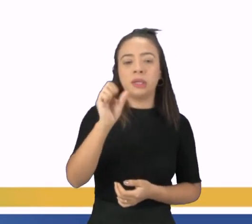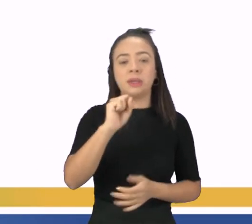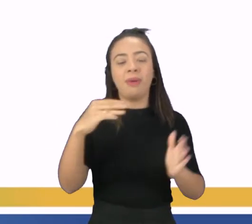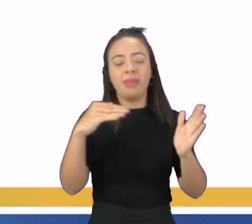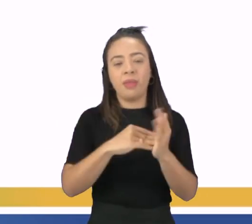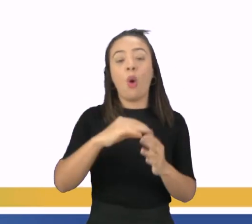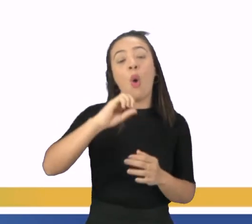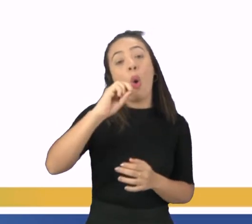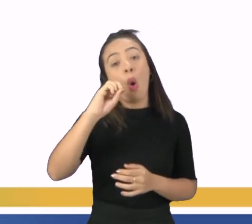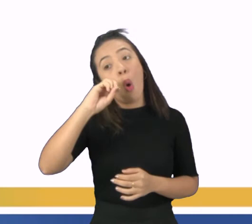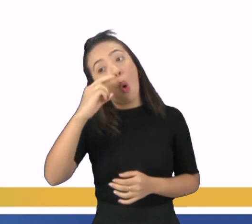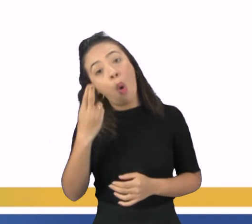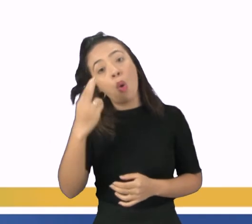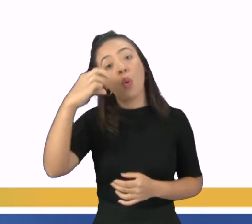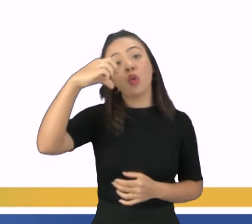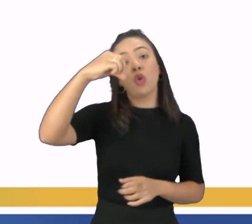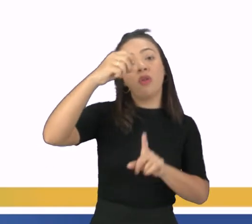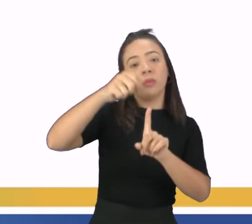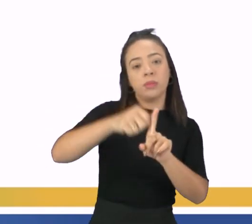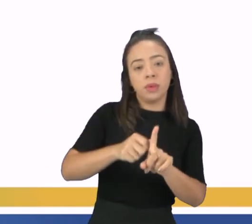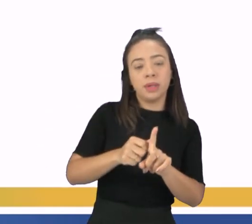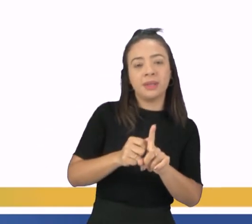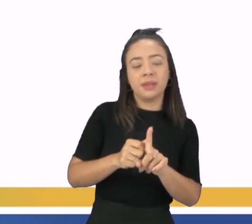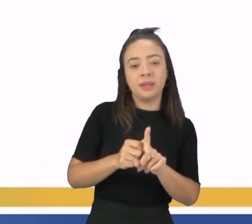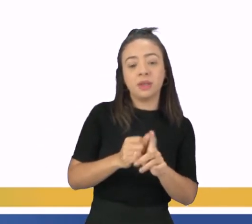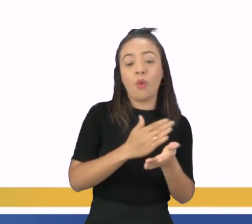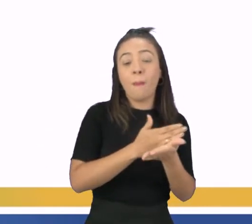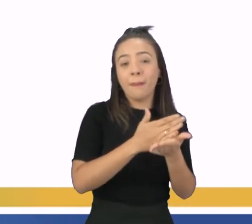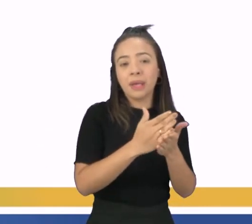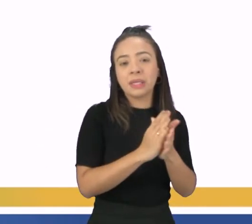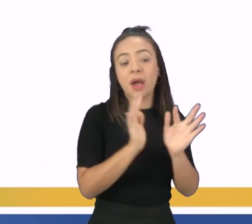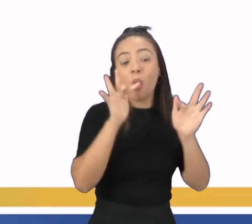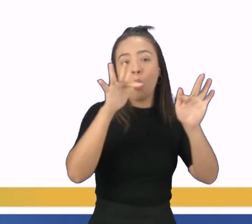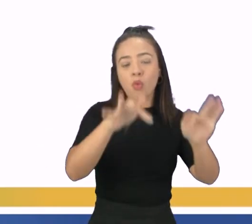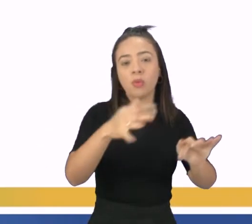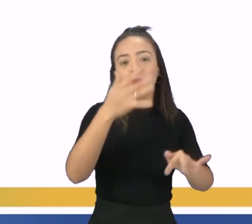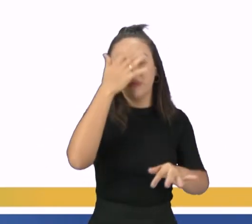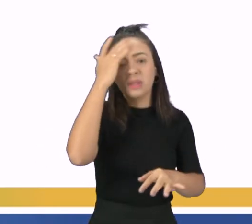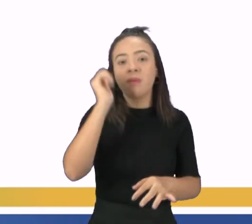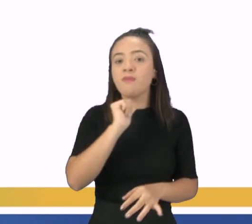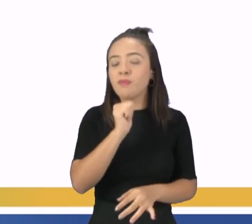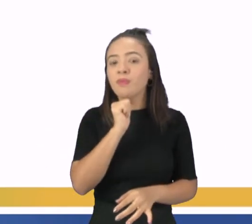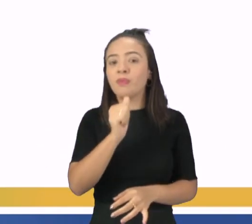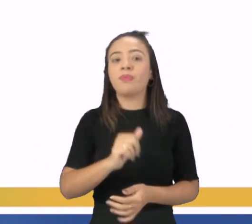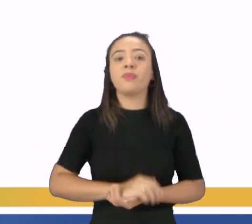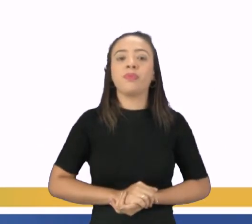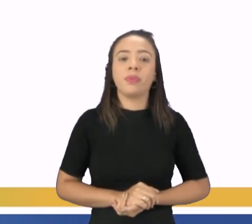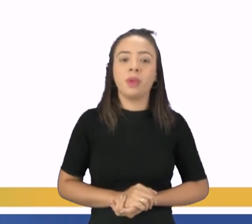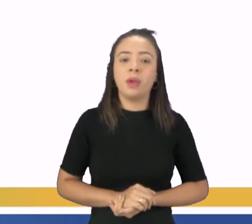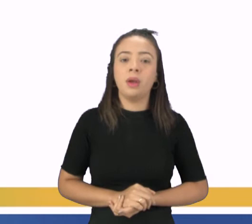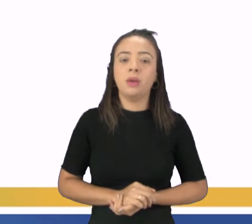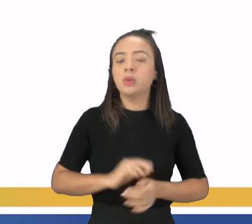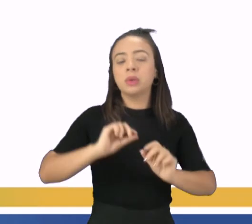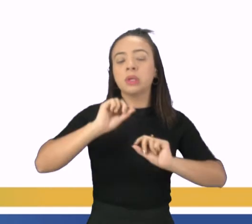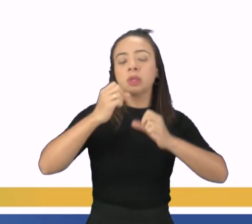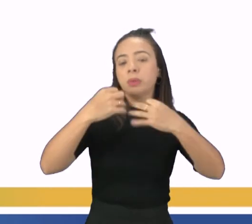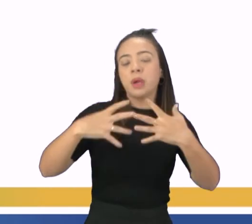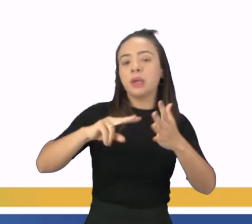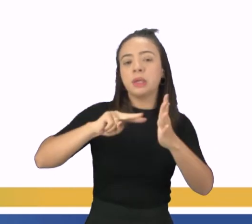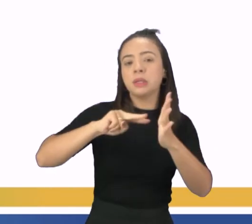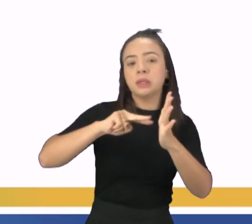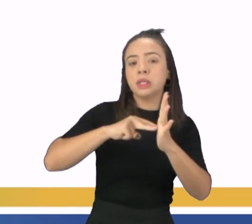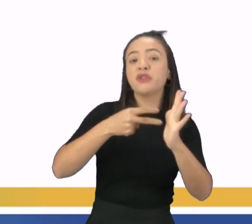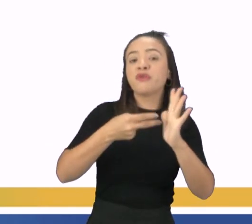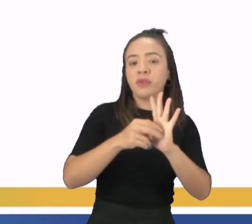meses, contado a partir da última menstruação, tá? Então é só uma definição aí bem simples, né? Uma definição aí mais científica do que seja a gravidez,